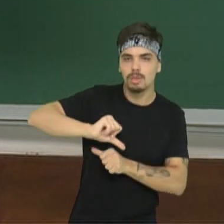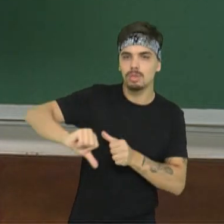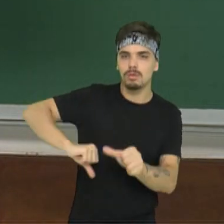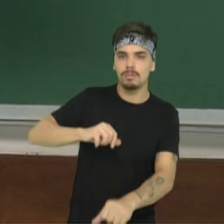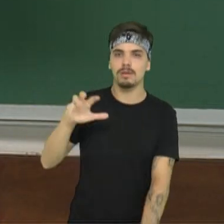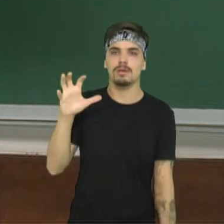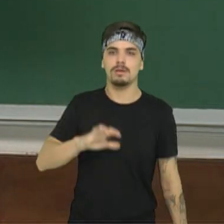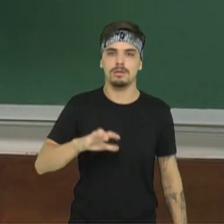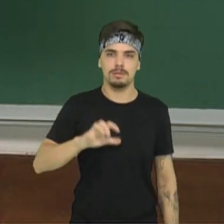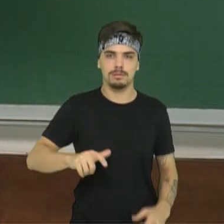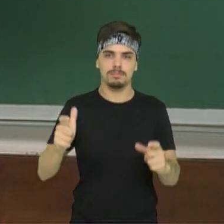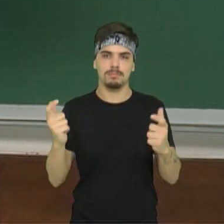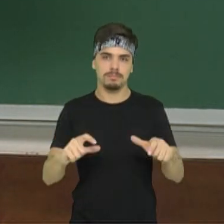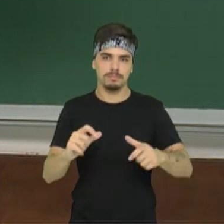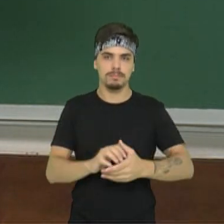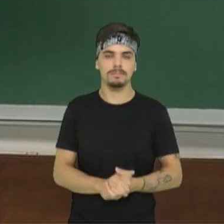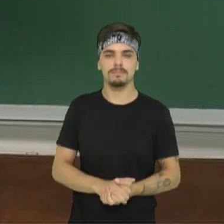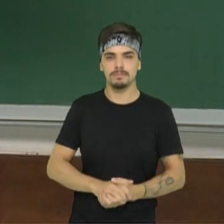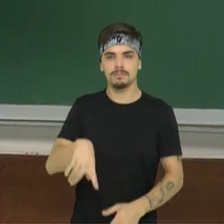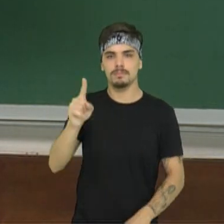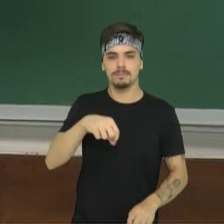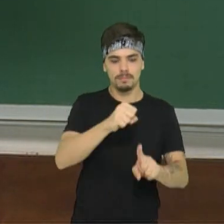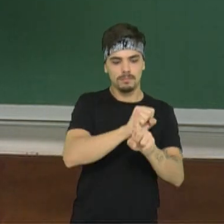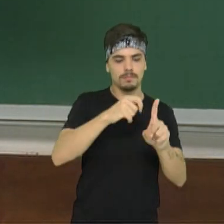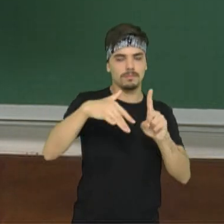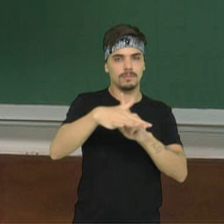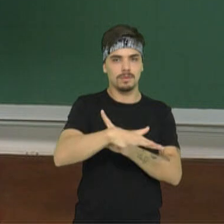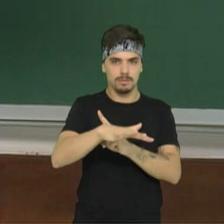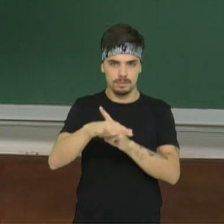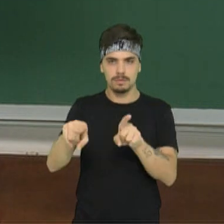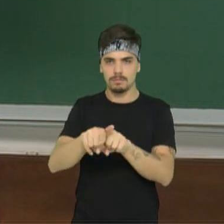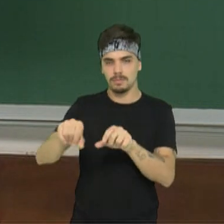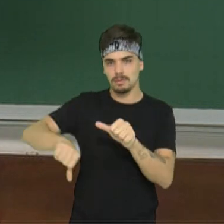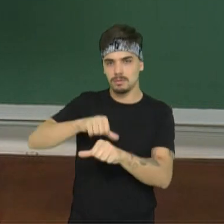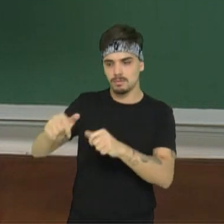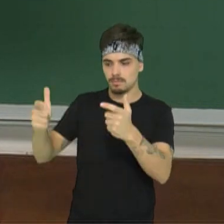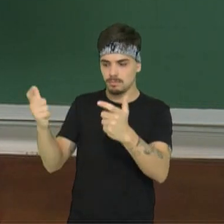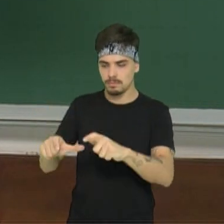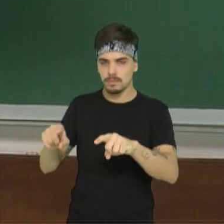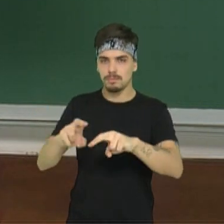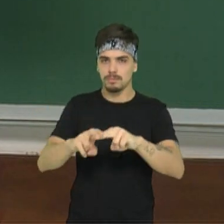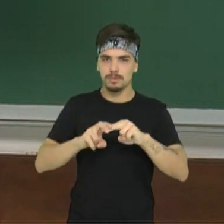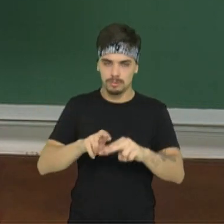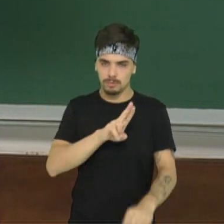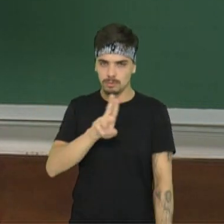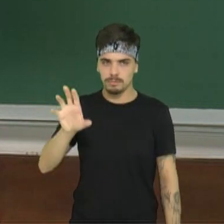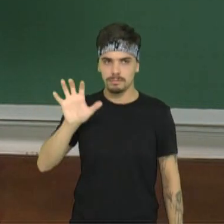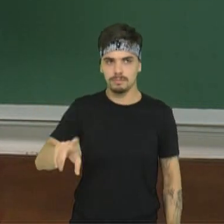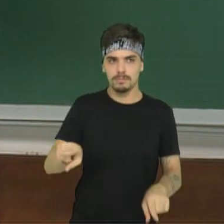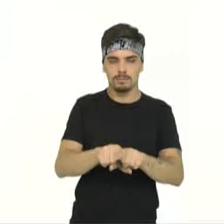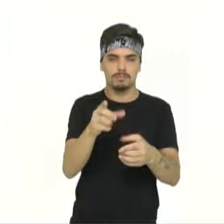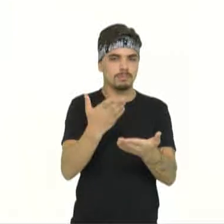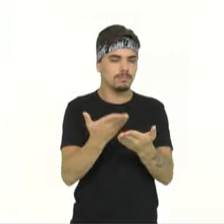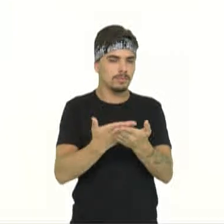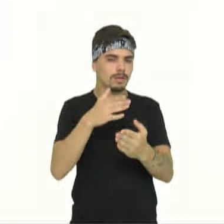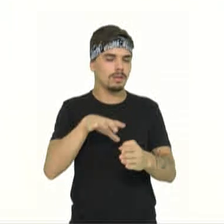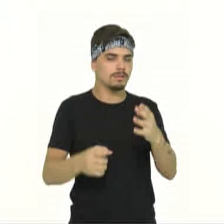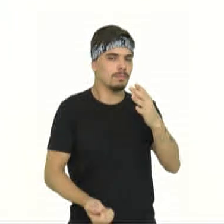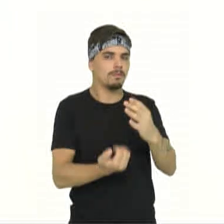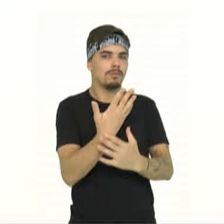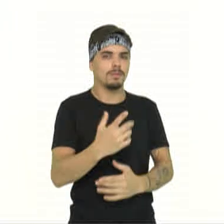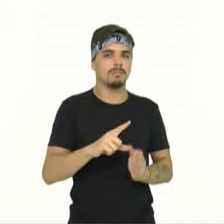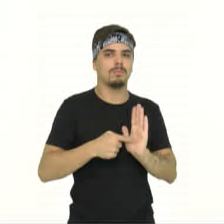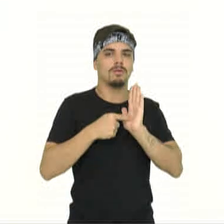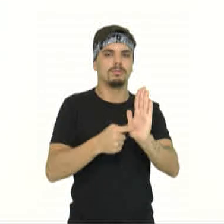esse espaço. Sociedade transformando o espaço, por isso socioespacial. Estudar essa formação, ela pode nos